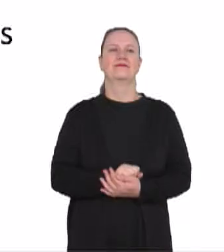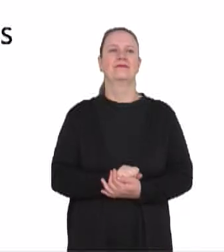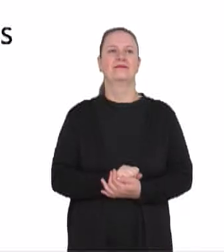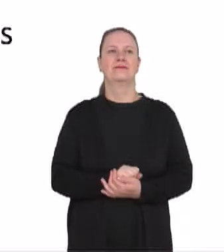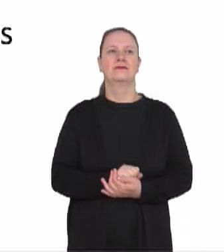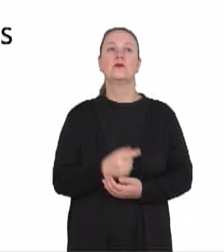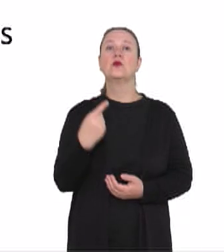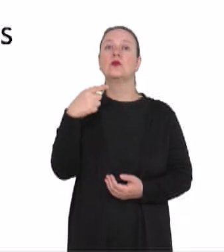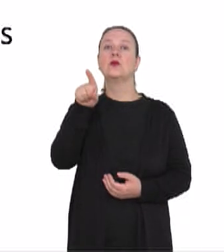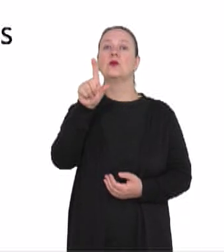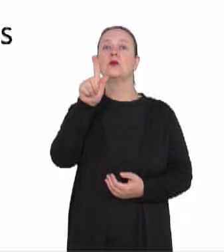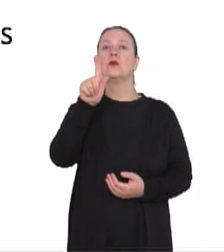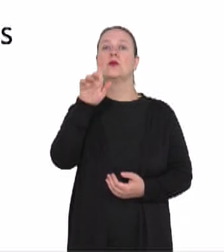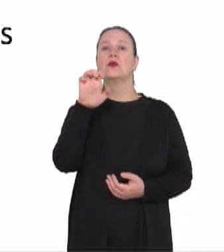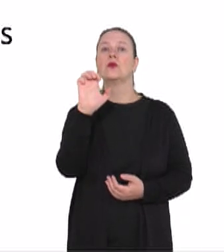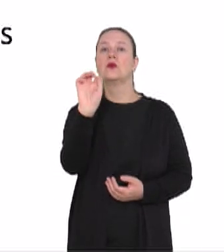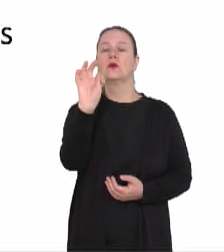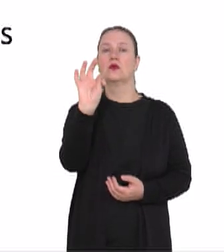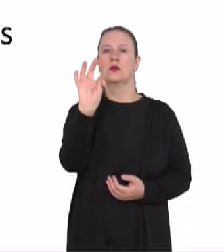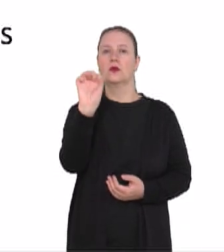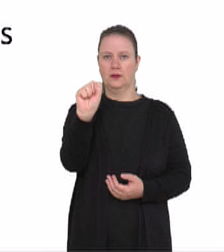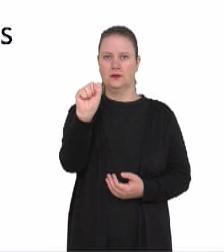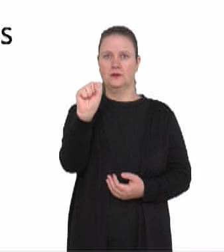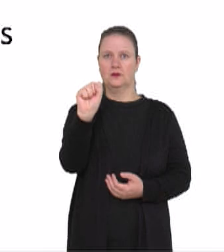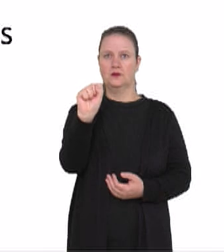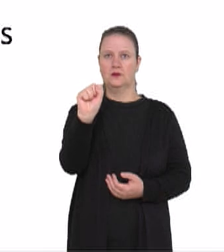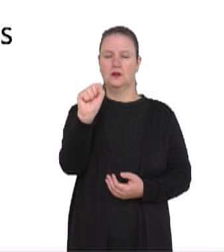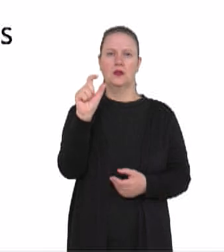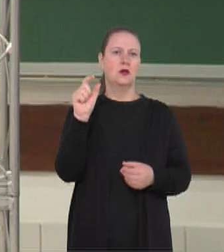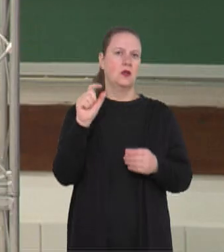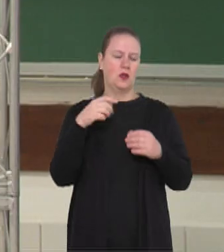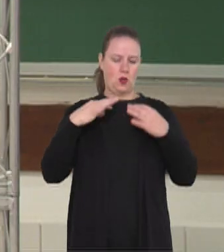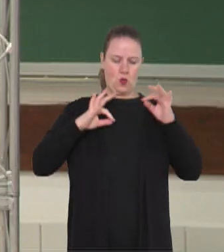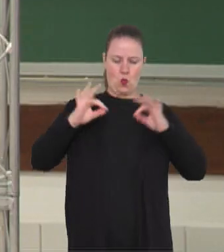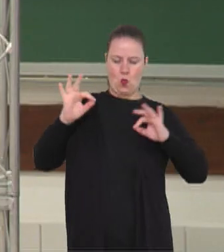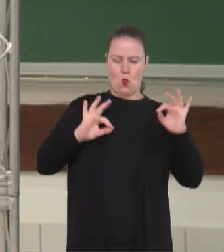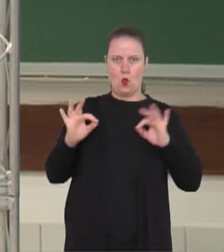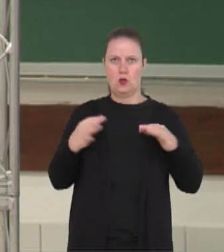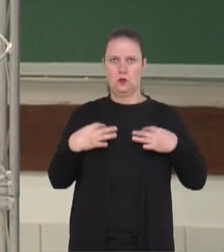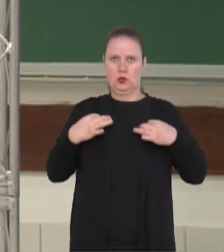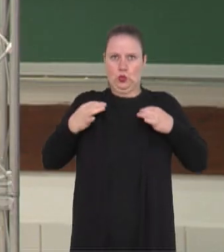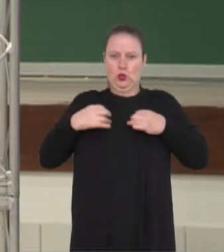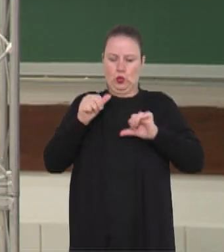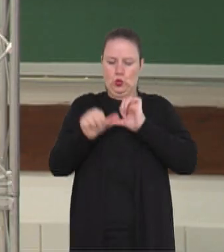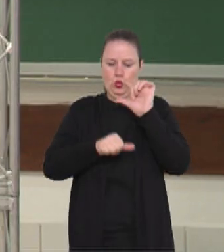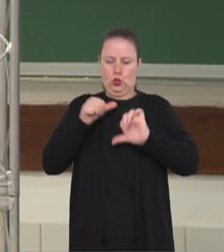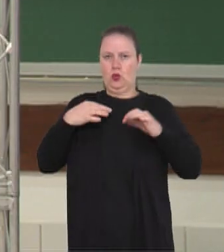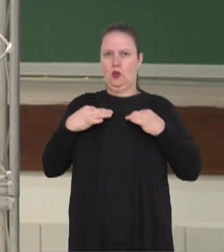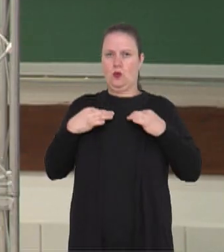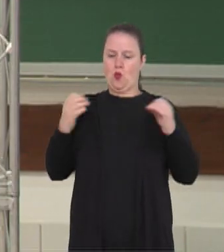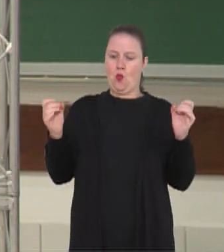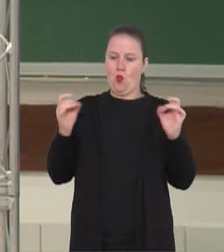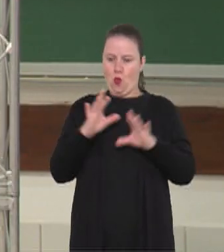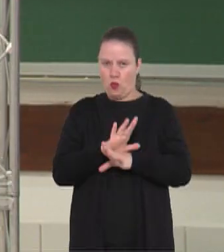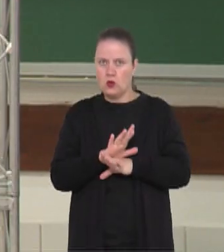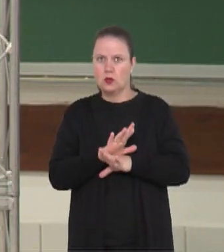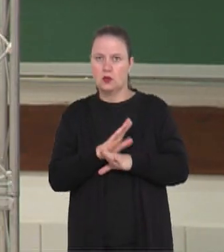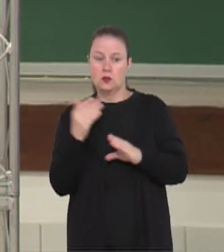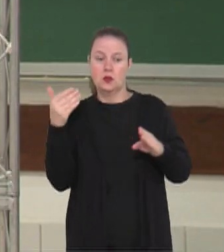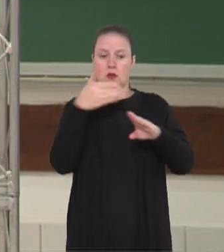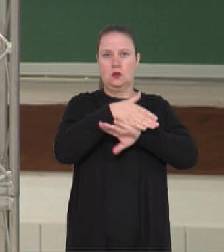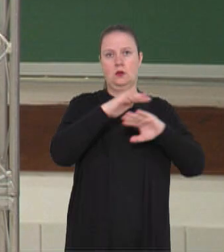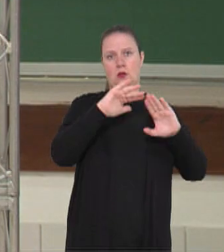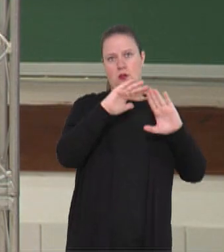E o último, gets ready to school. Então, ela se apronta. O gets ready é se aprontar, ficar pronta, se arrumar para ir para a